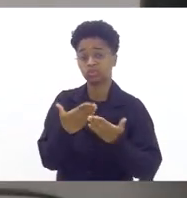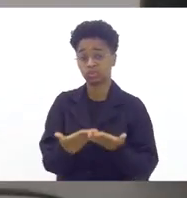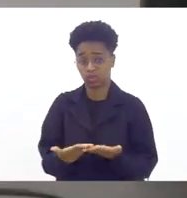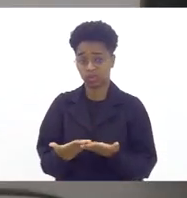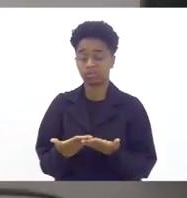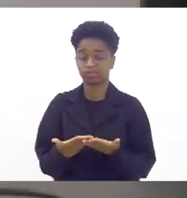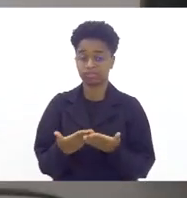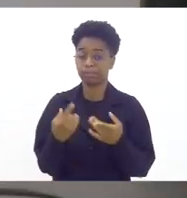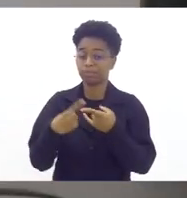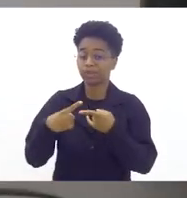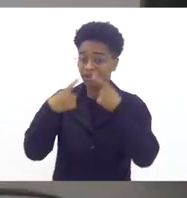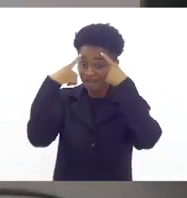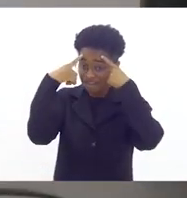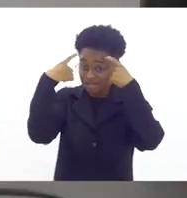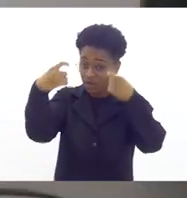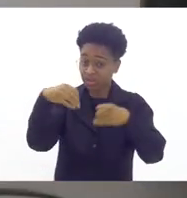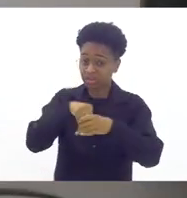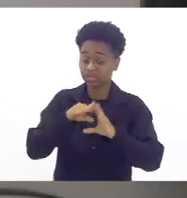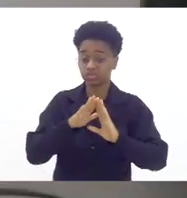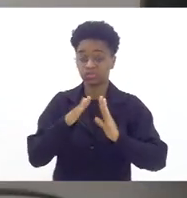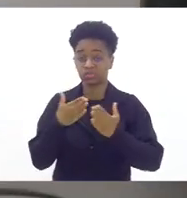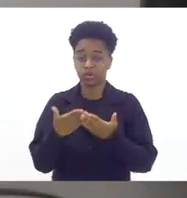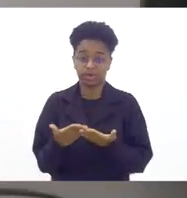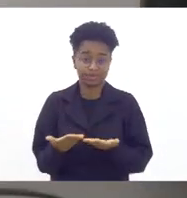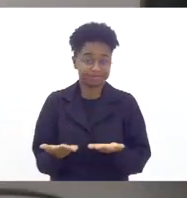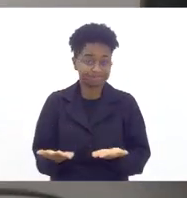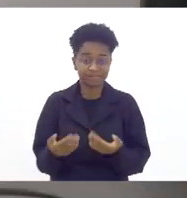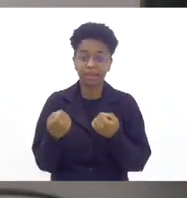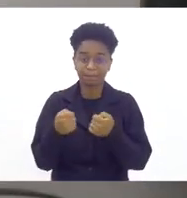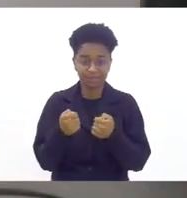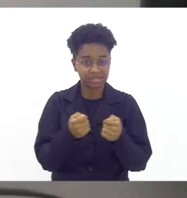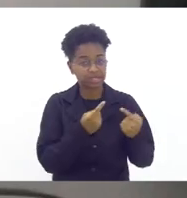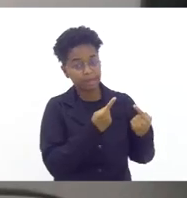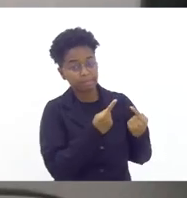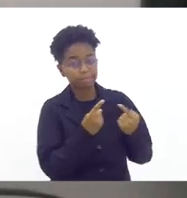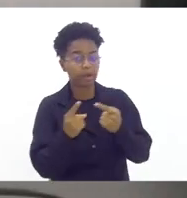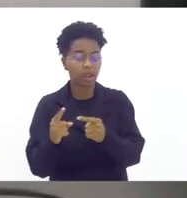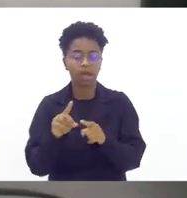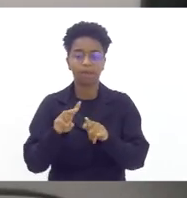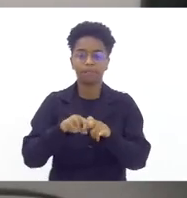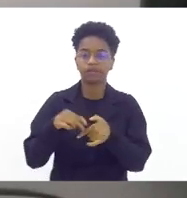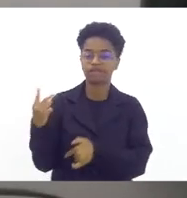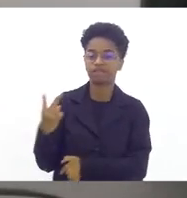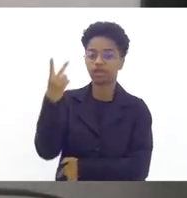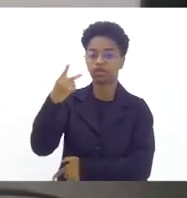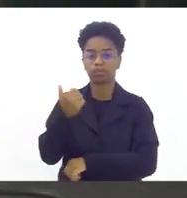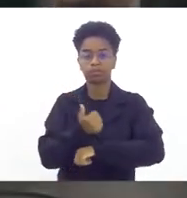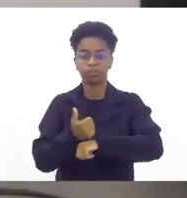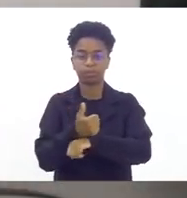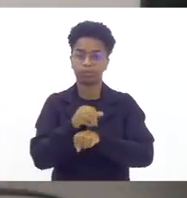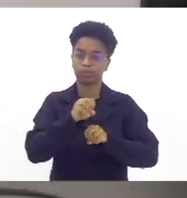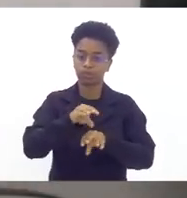violência das escolas deve ser combatida com valorização de profissionais de educação, com concursos